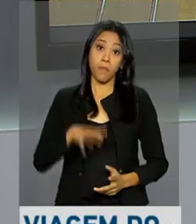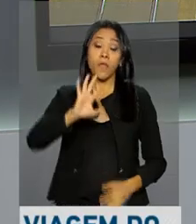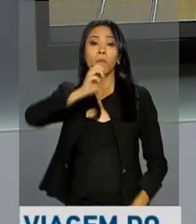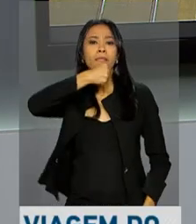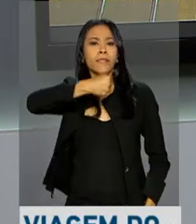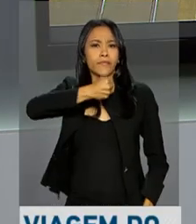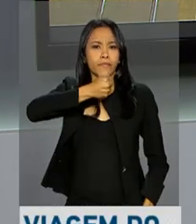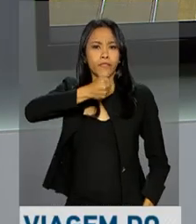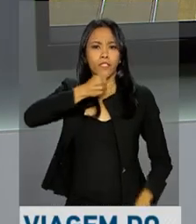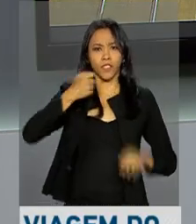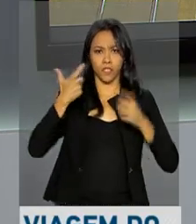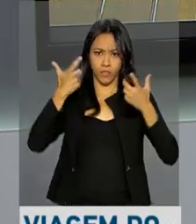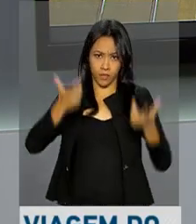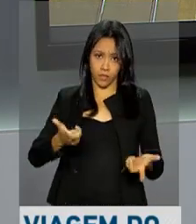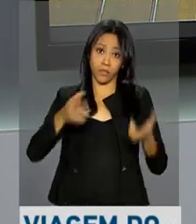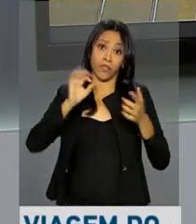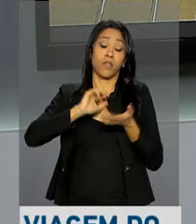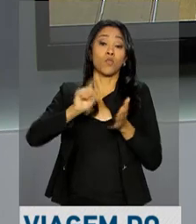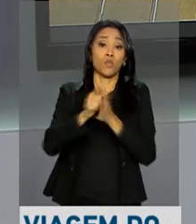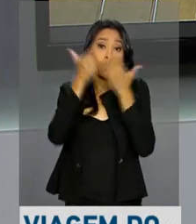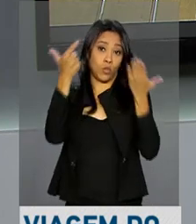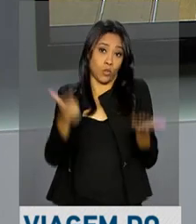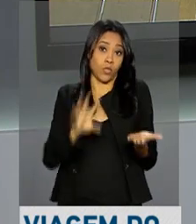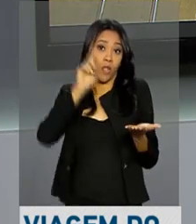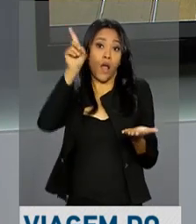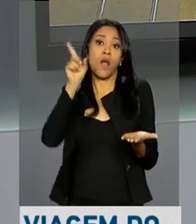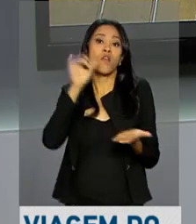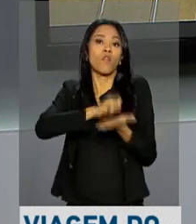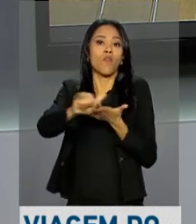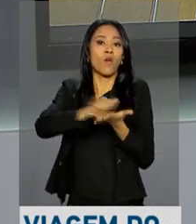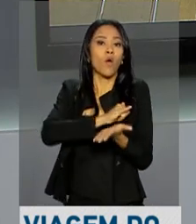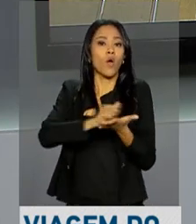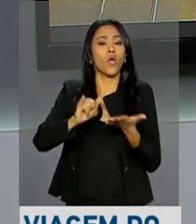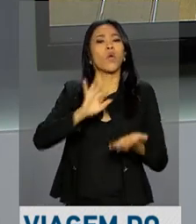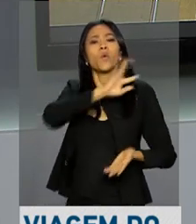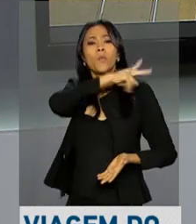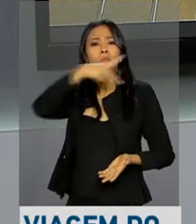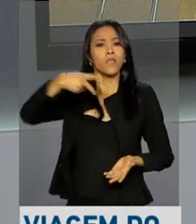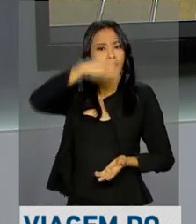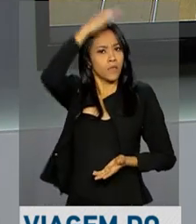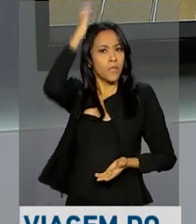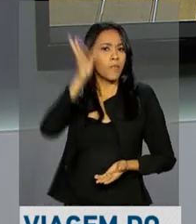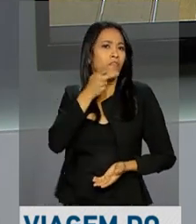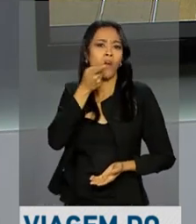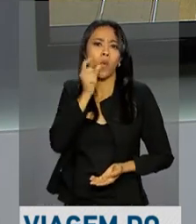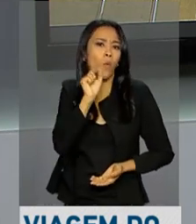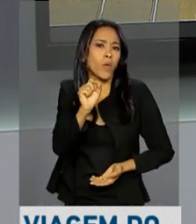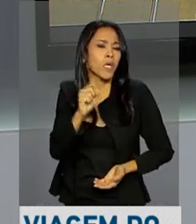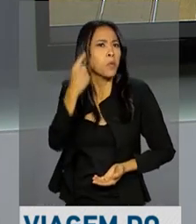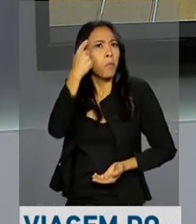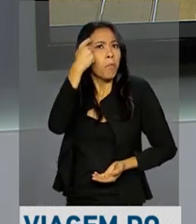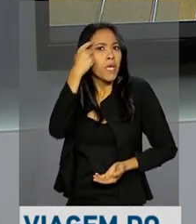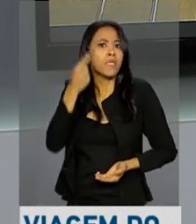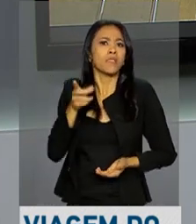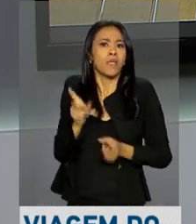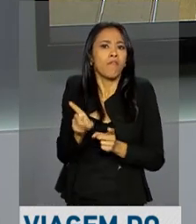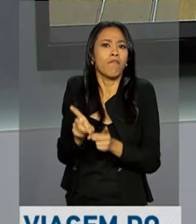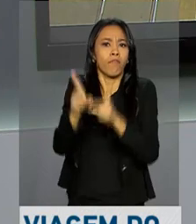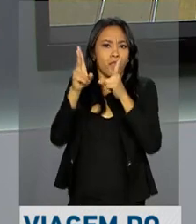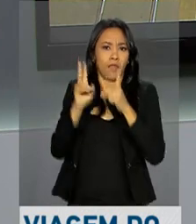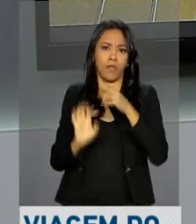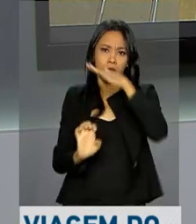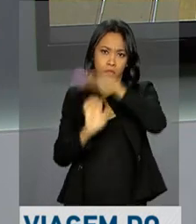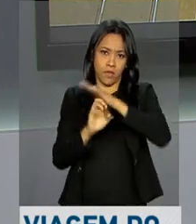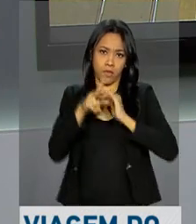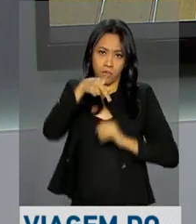Durante uma entrevista à agência de notícia Reuters, em Nova York, o presidente Michel Temer afirmou que não pensa em privatizar a Petrobras. Ele ainda falou